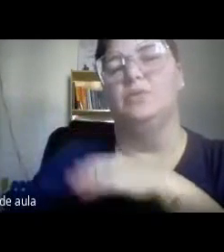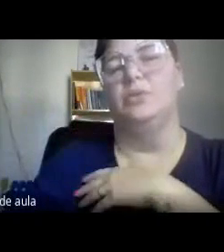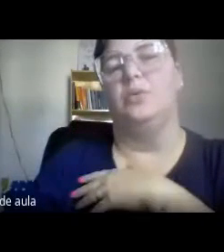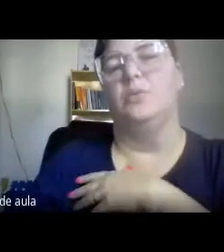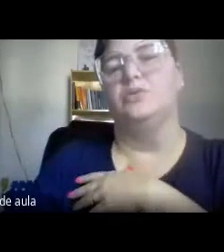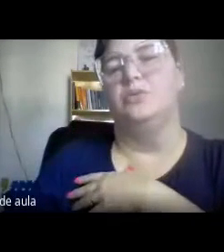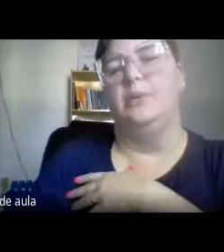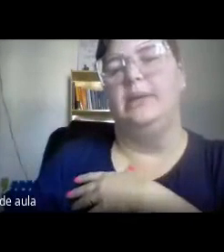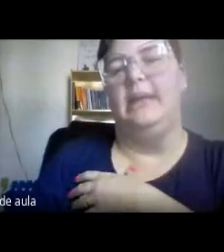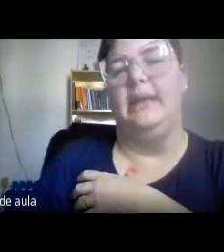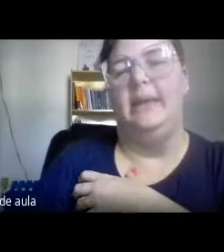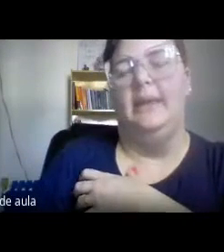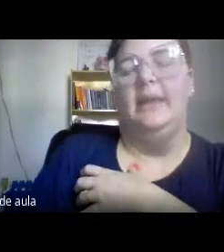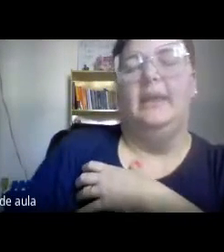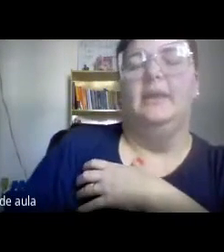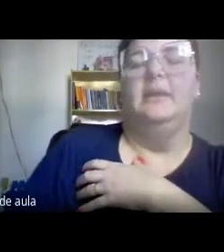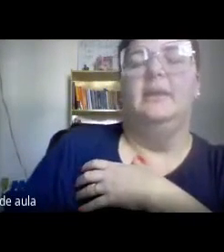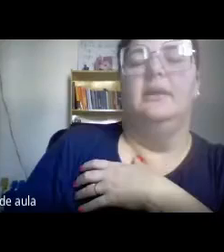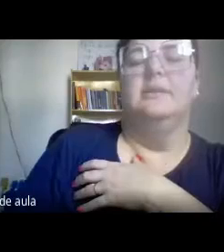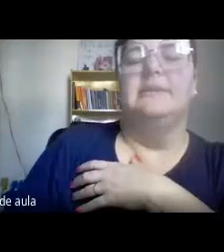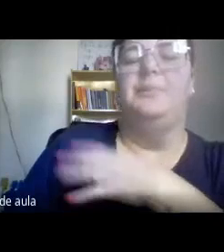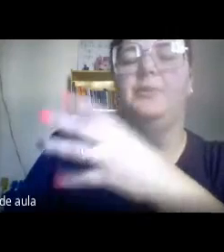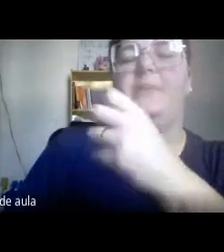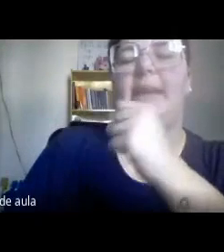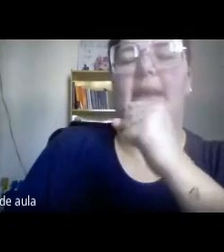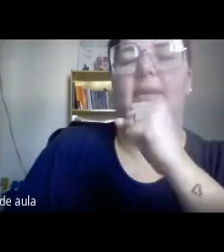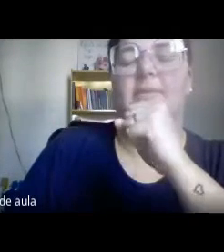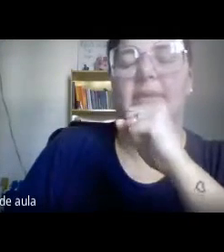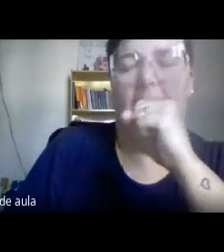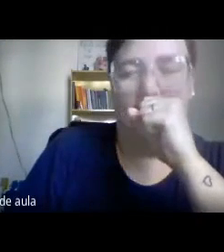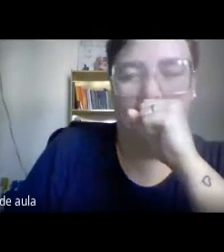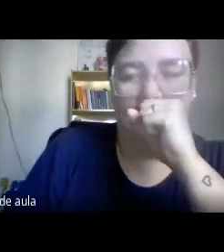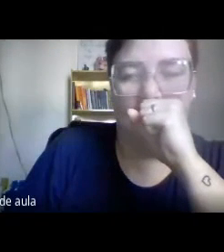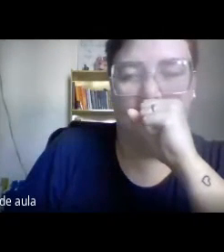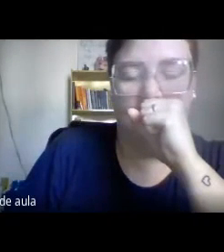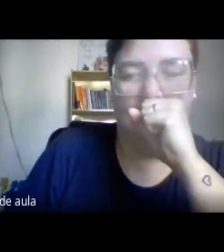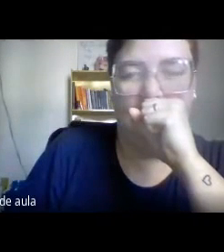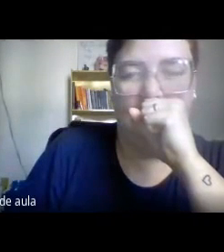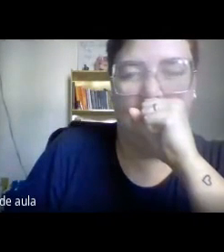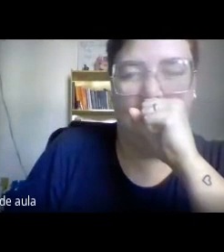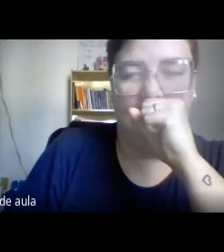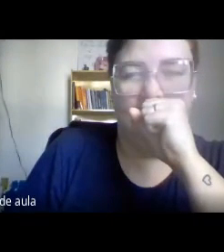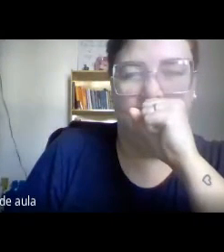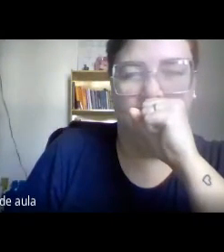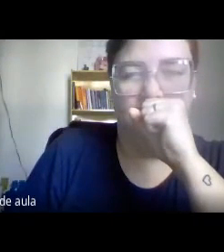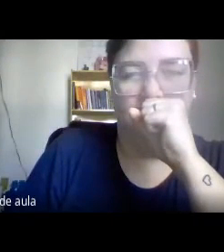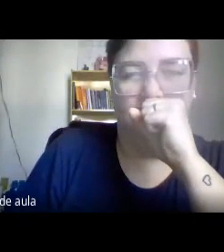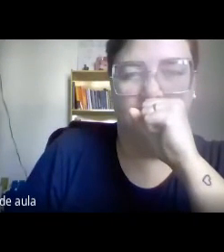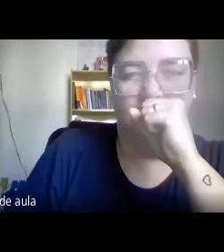esse surdo construir, né, se apropriar da letra